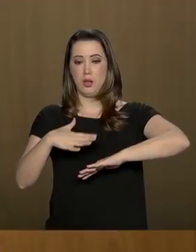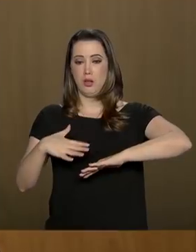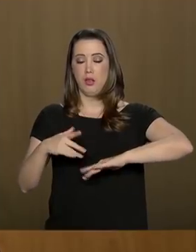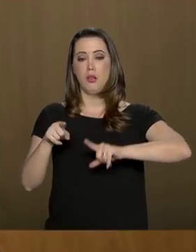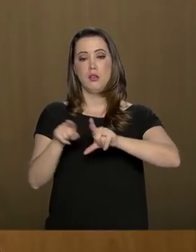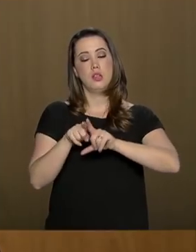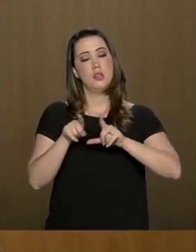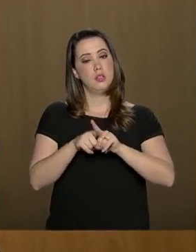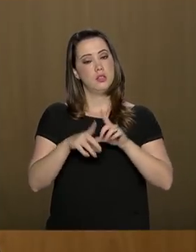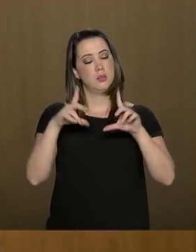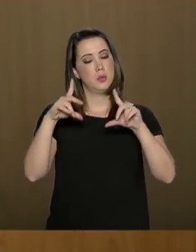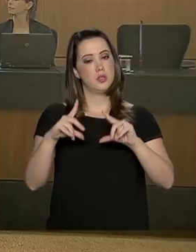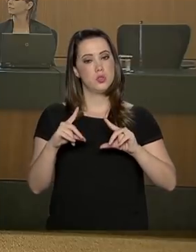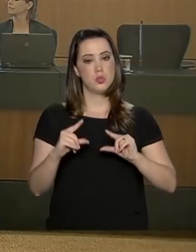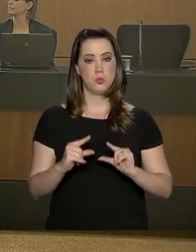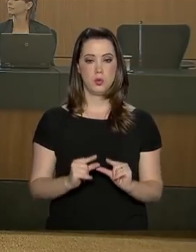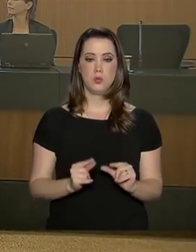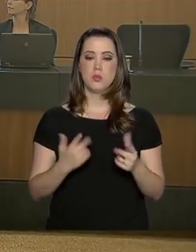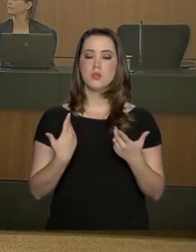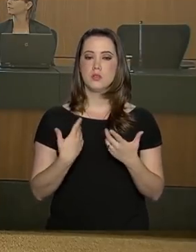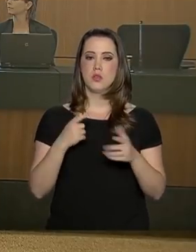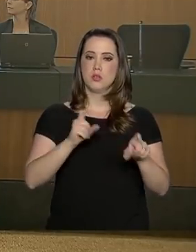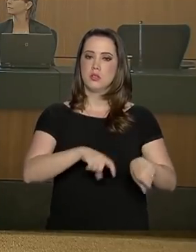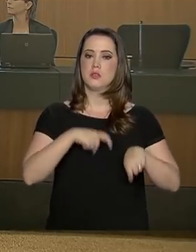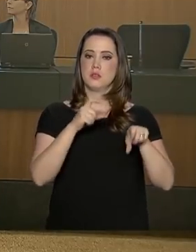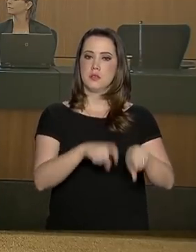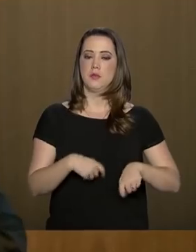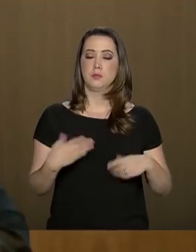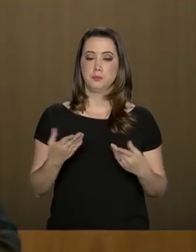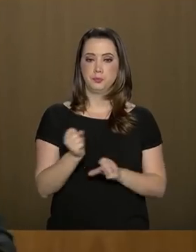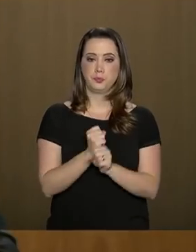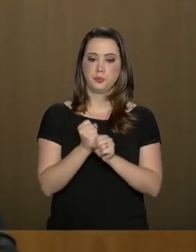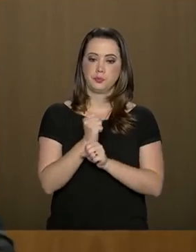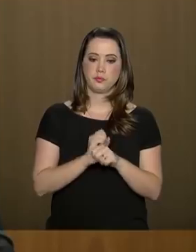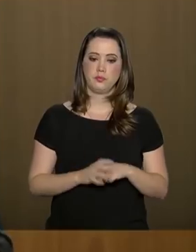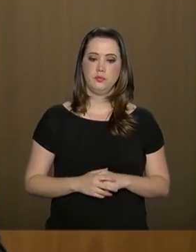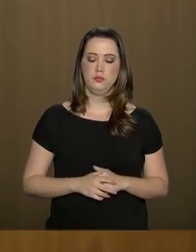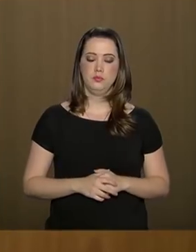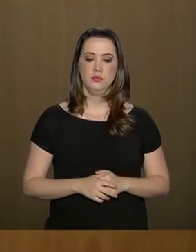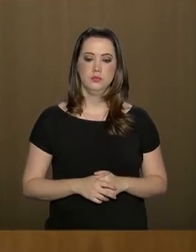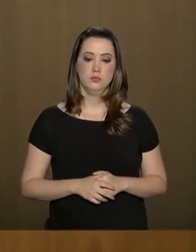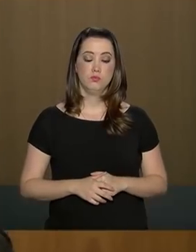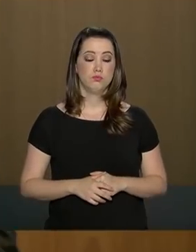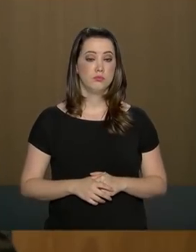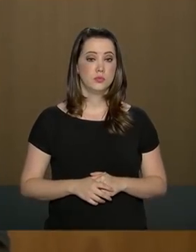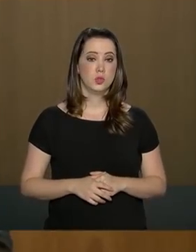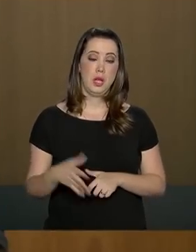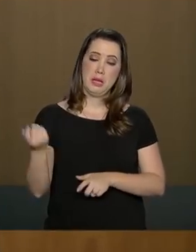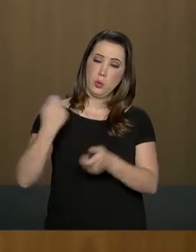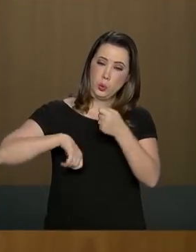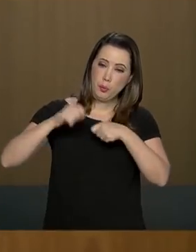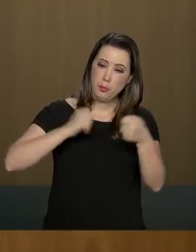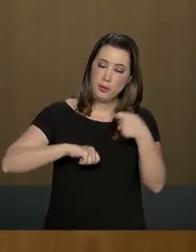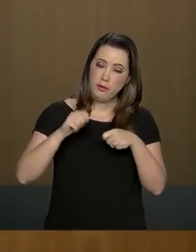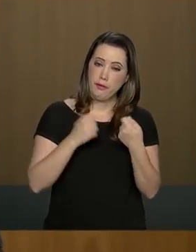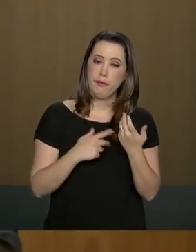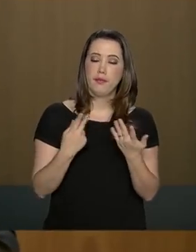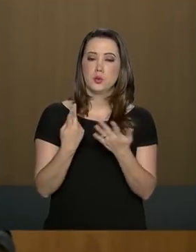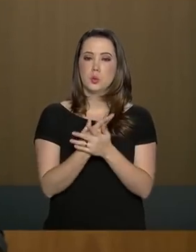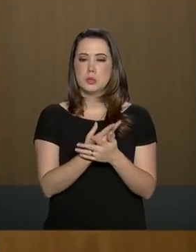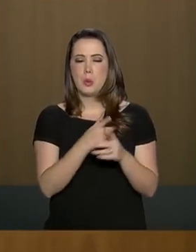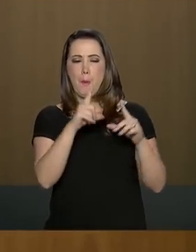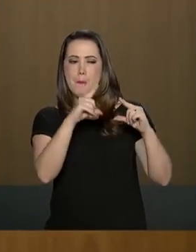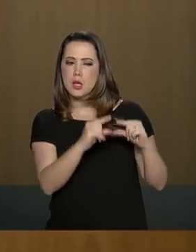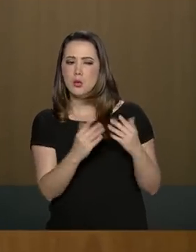minérios e à redução na estimativa para a safra agrícola. A atividade econômica correu no nível aquém do esperado no final do